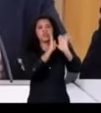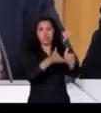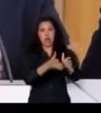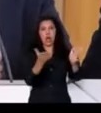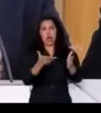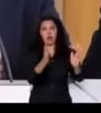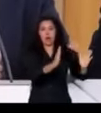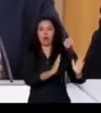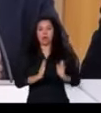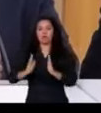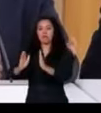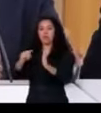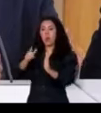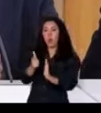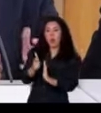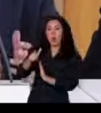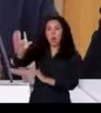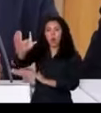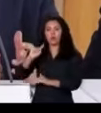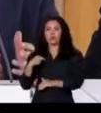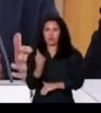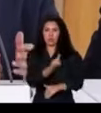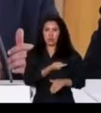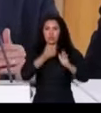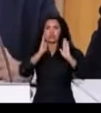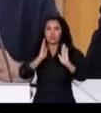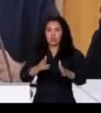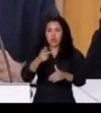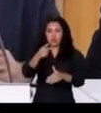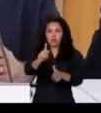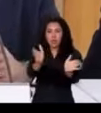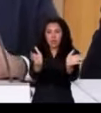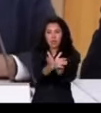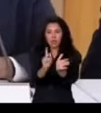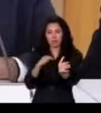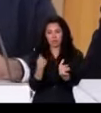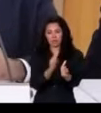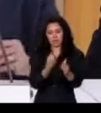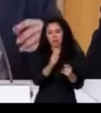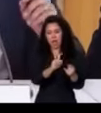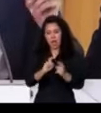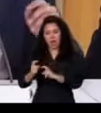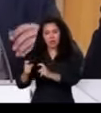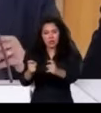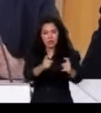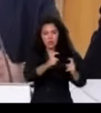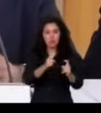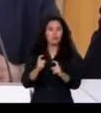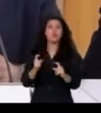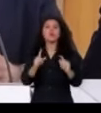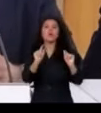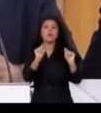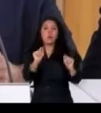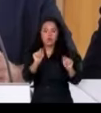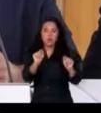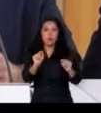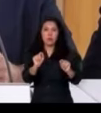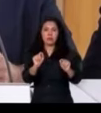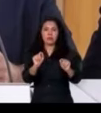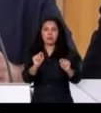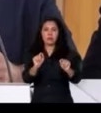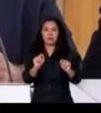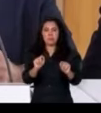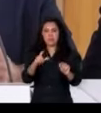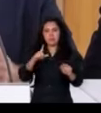com a sua equipe com o senhor próprio de quinta-feira para cá e que ensejou a elaboração de uma